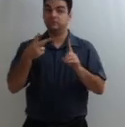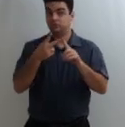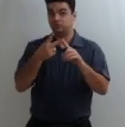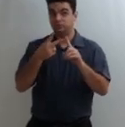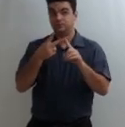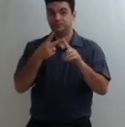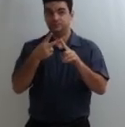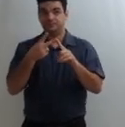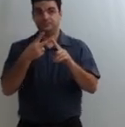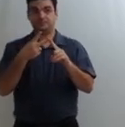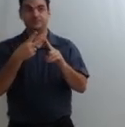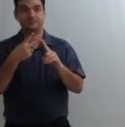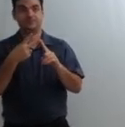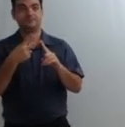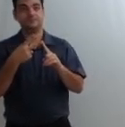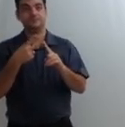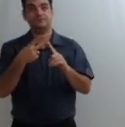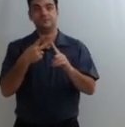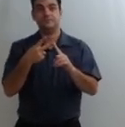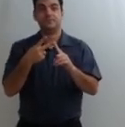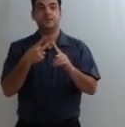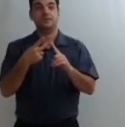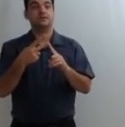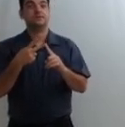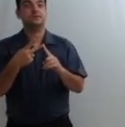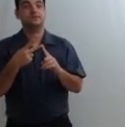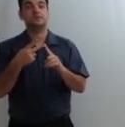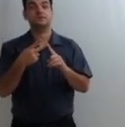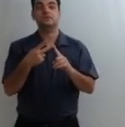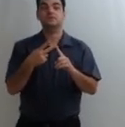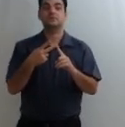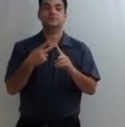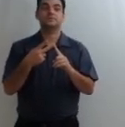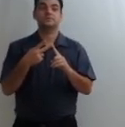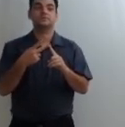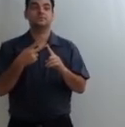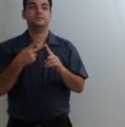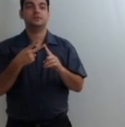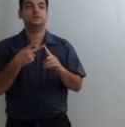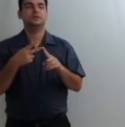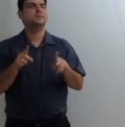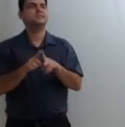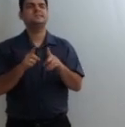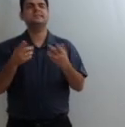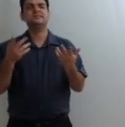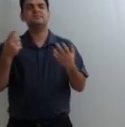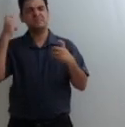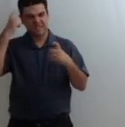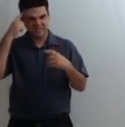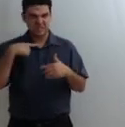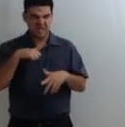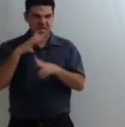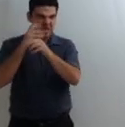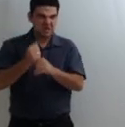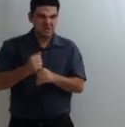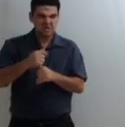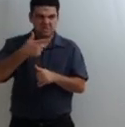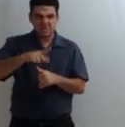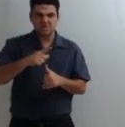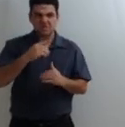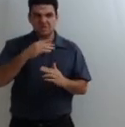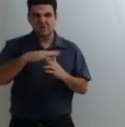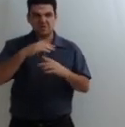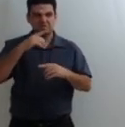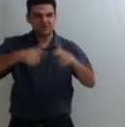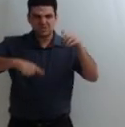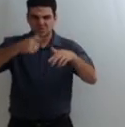que também não houve observância da necessária dialeticidade recursal no tocante à alegação